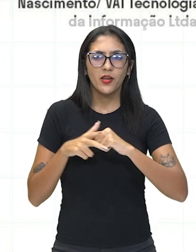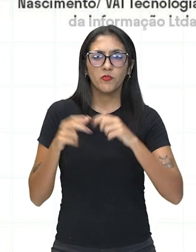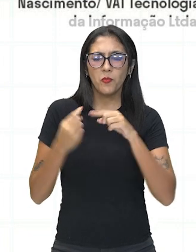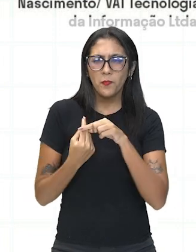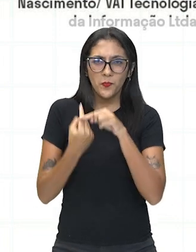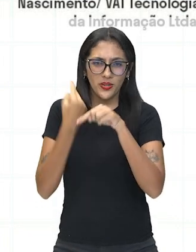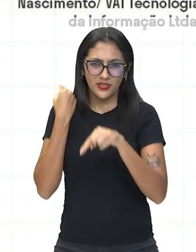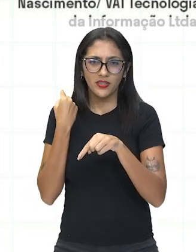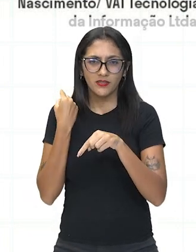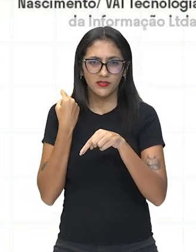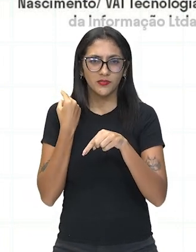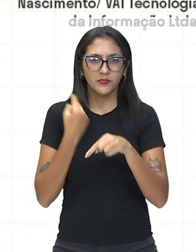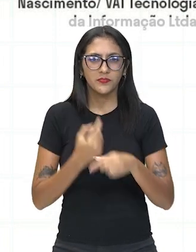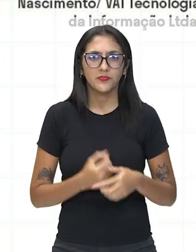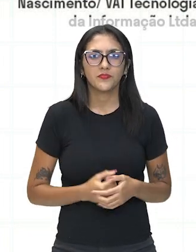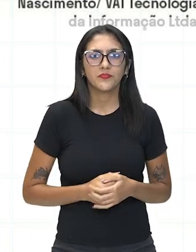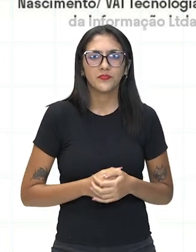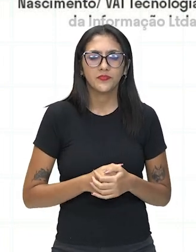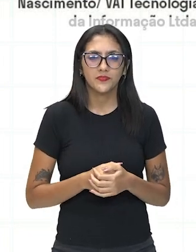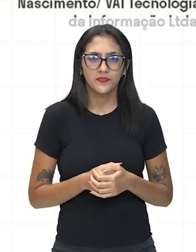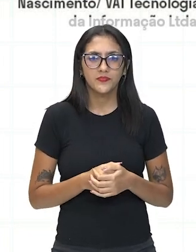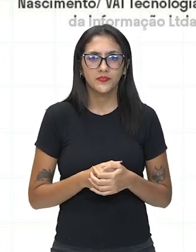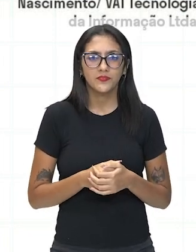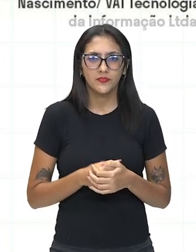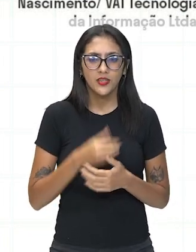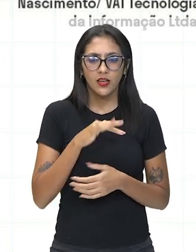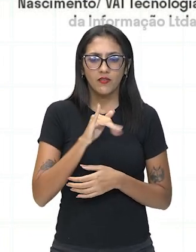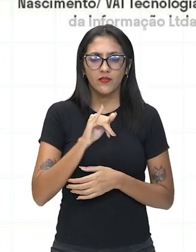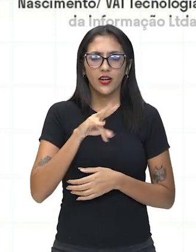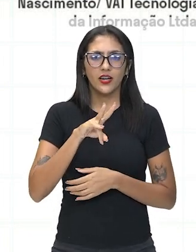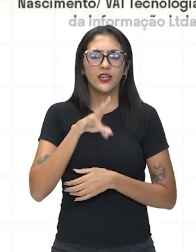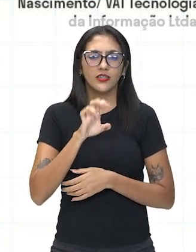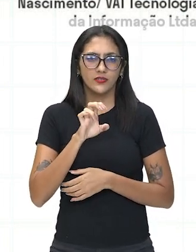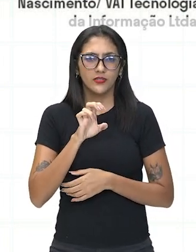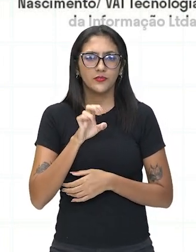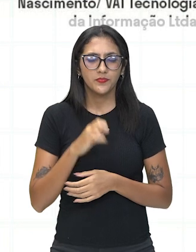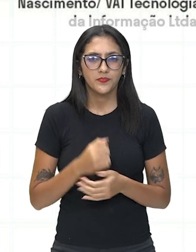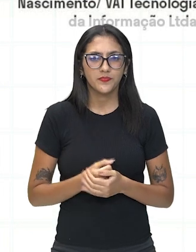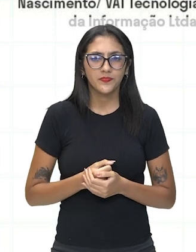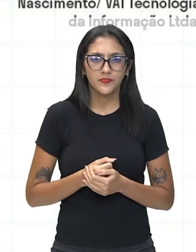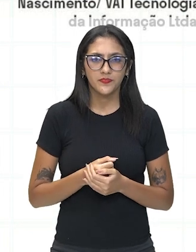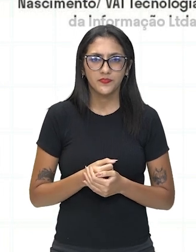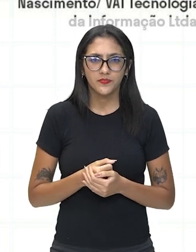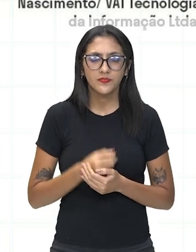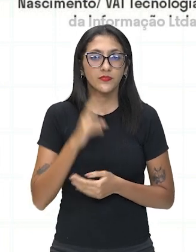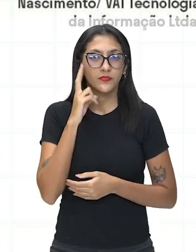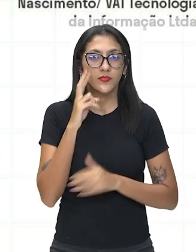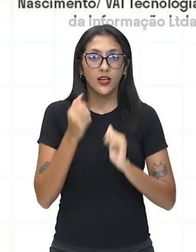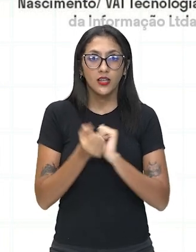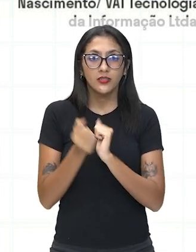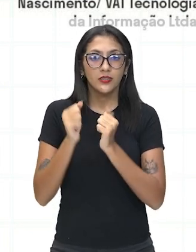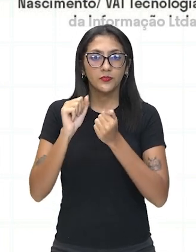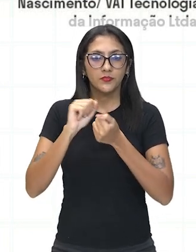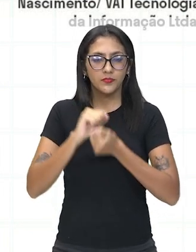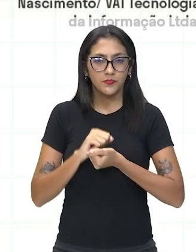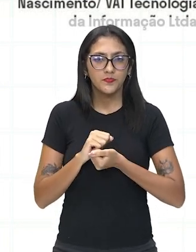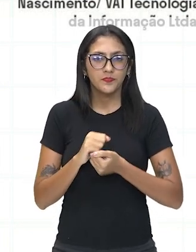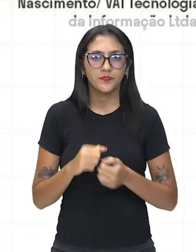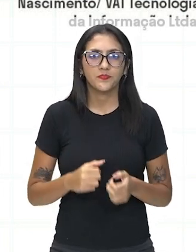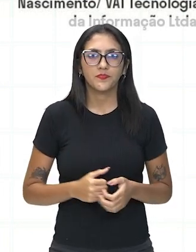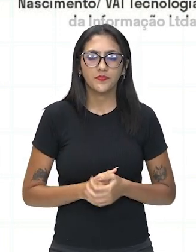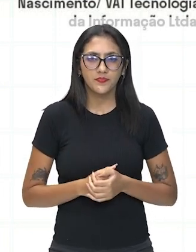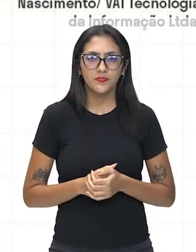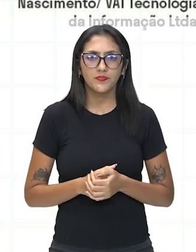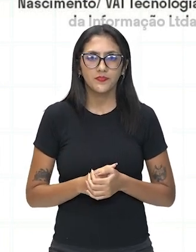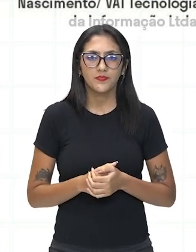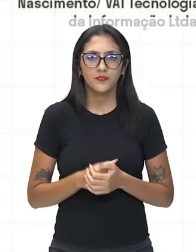was 5, eu tinha 5 anos. Quando eu tinha 5 anos, I, novamente o eu,